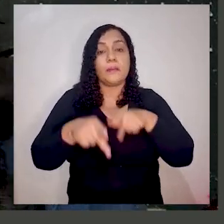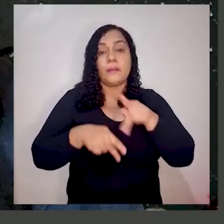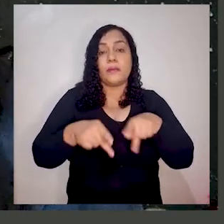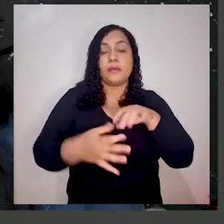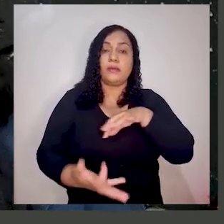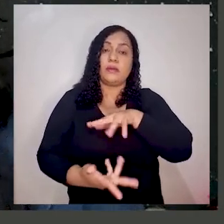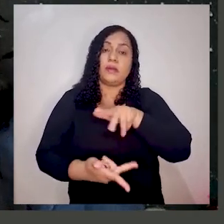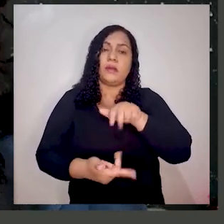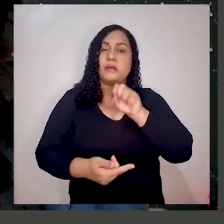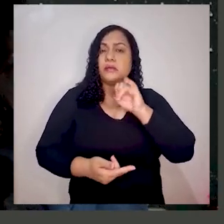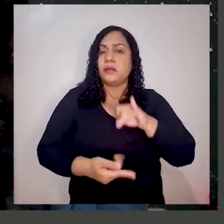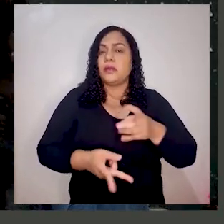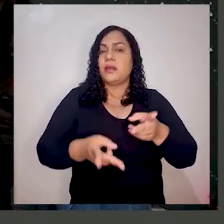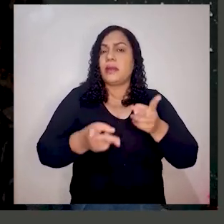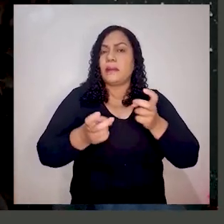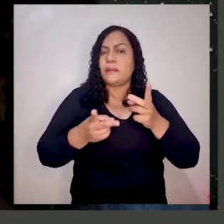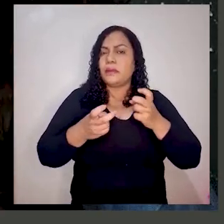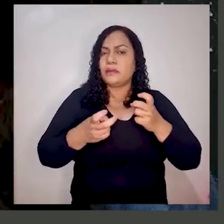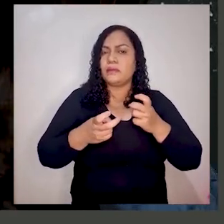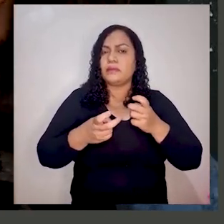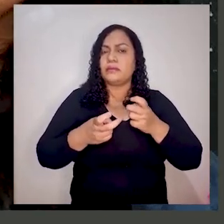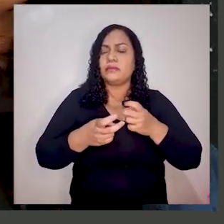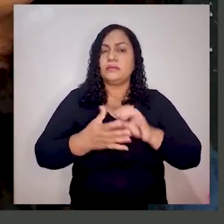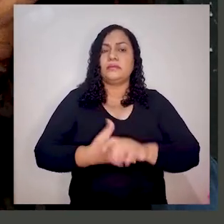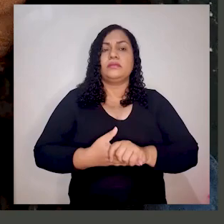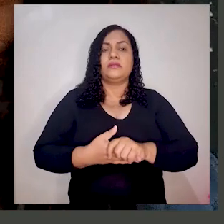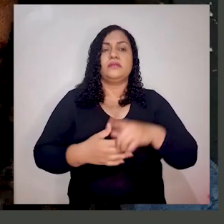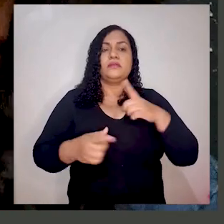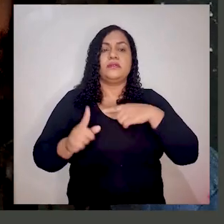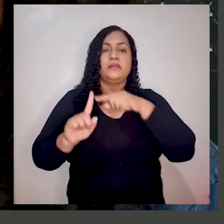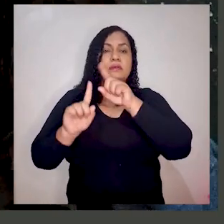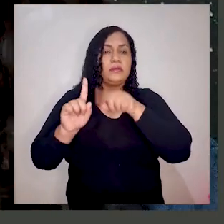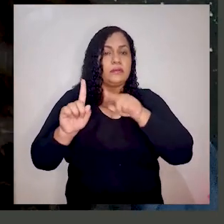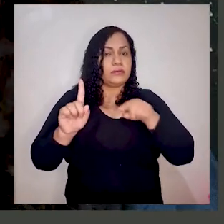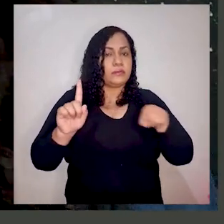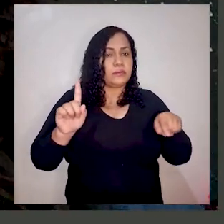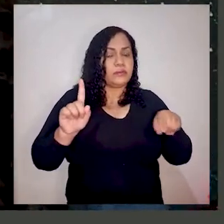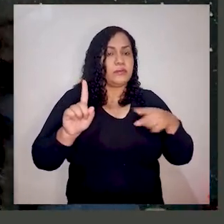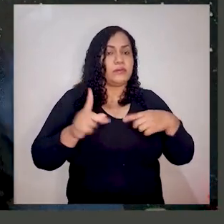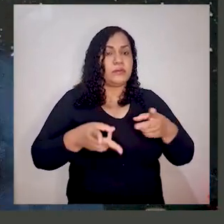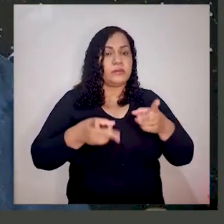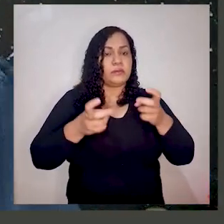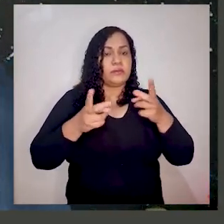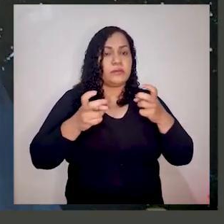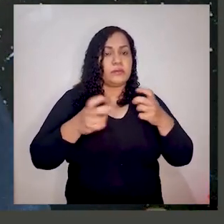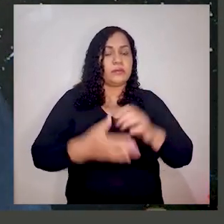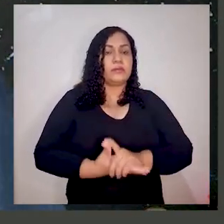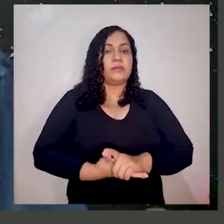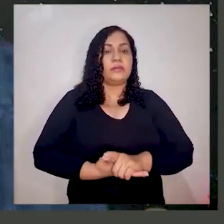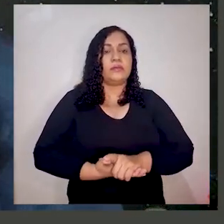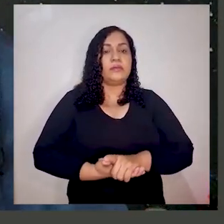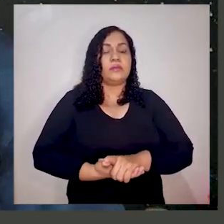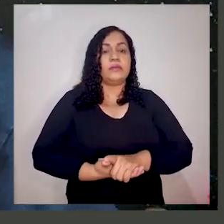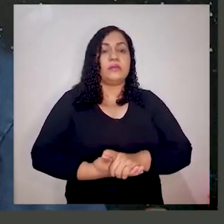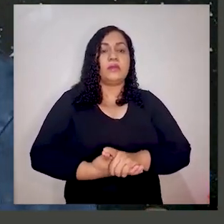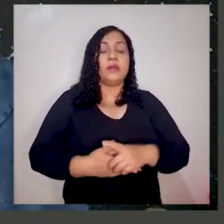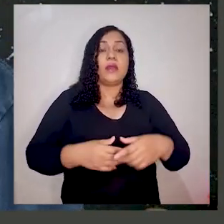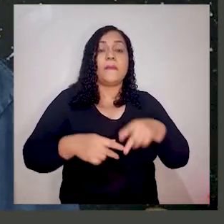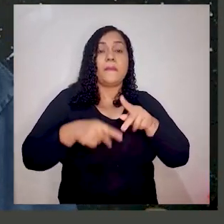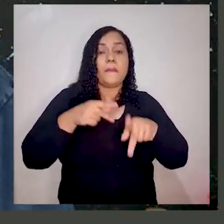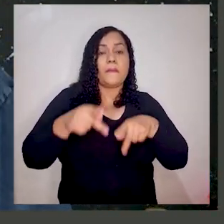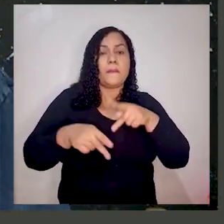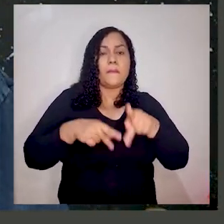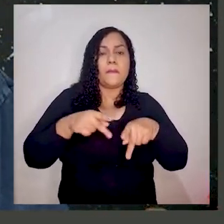processo população mundial. Então, se você observar esse gráfico que vai aparecer aqui na sua tela, a gente observa, né, o tanto que